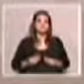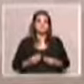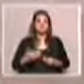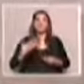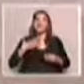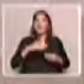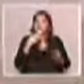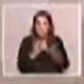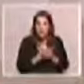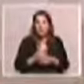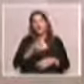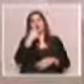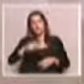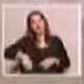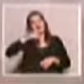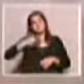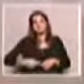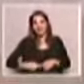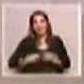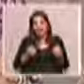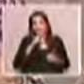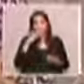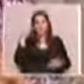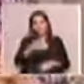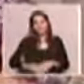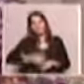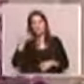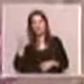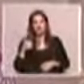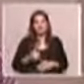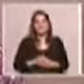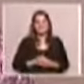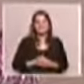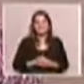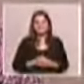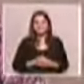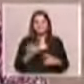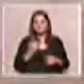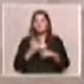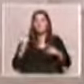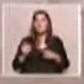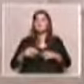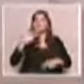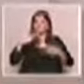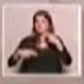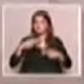para a boca, direto. Então, se podemos ir direto, não é? Esquecemos de ter intermediários. Claro, porque as refeições que tradicionalmente se faziam com queijo e pão